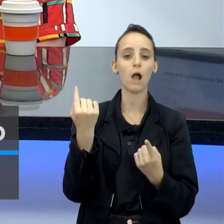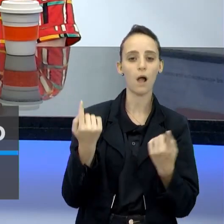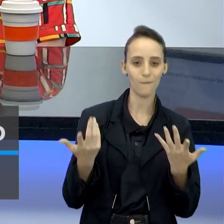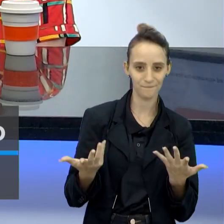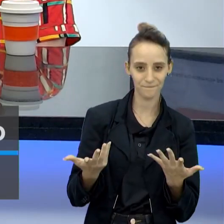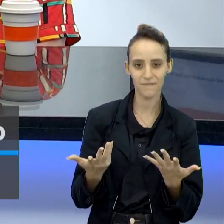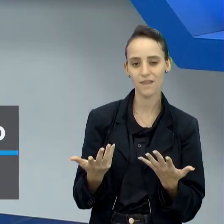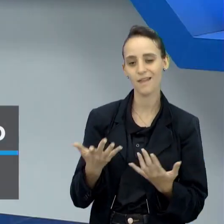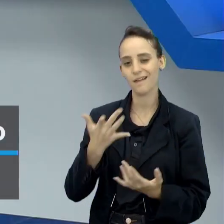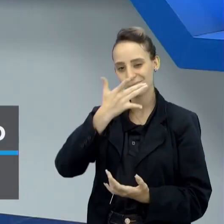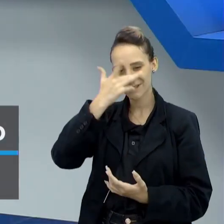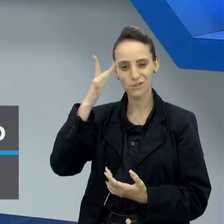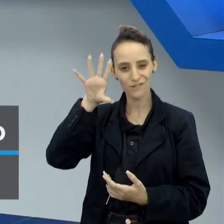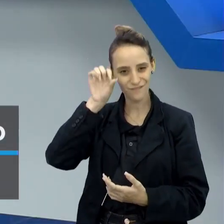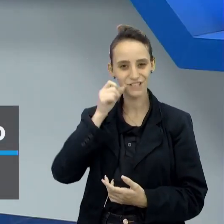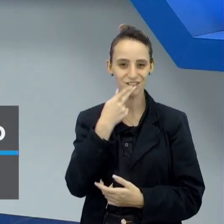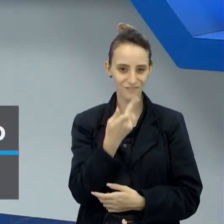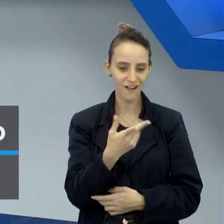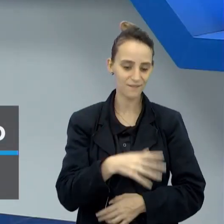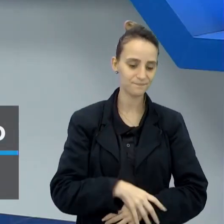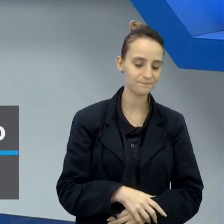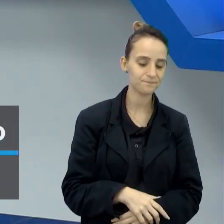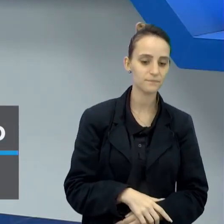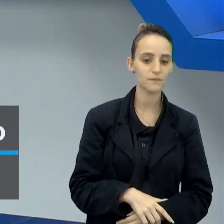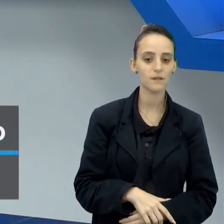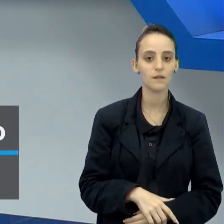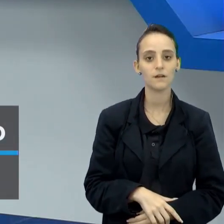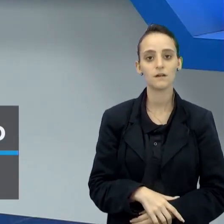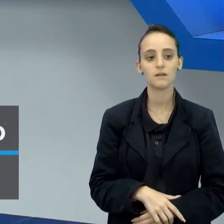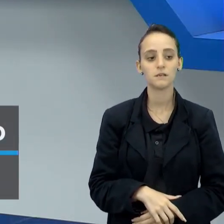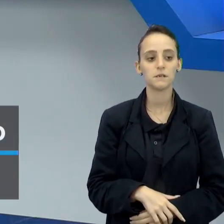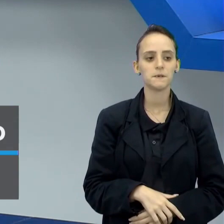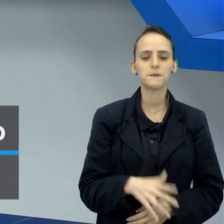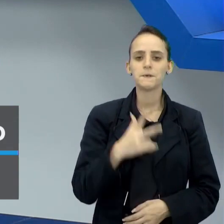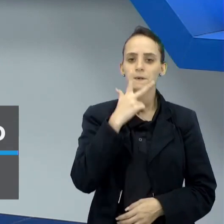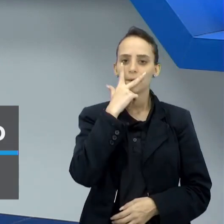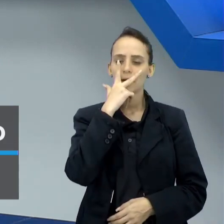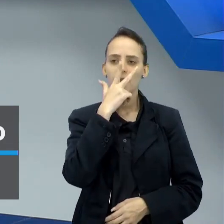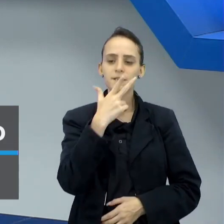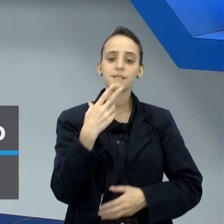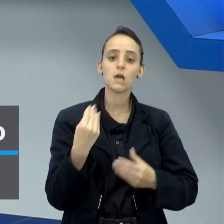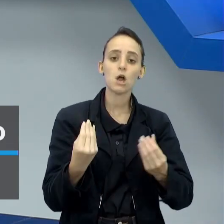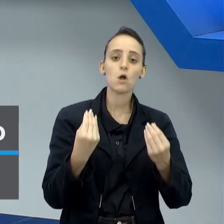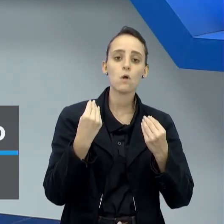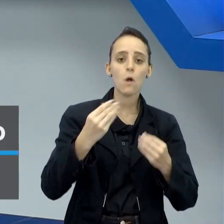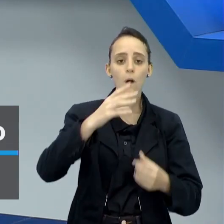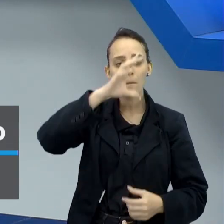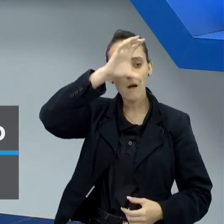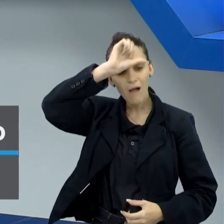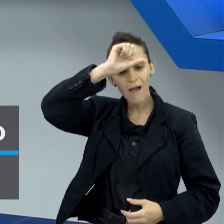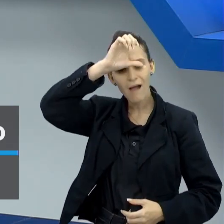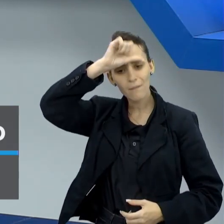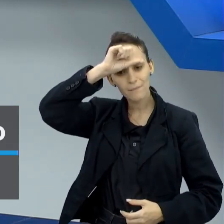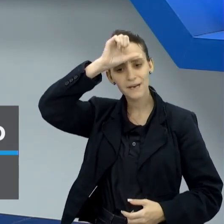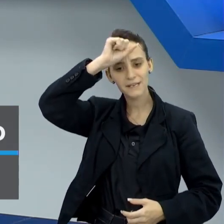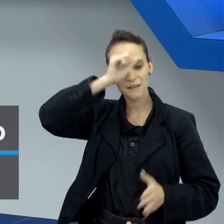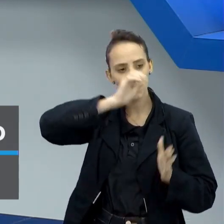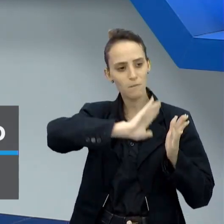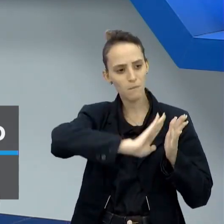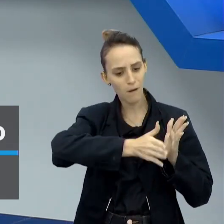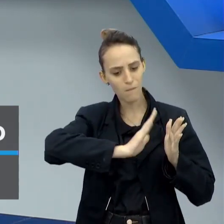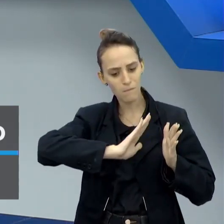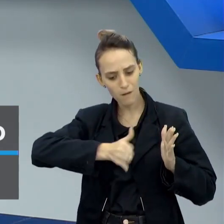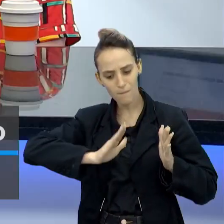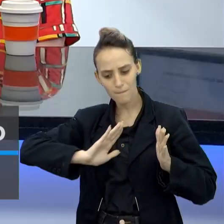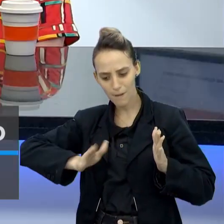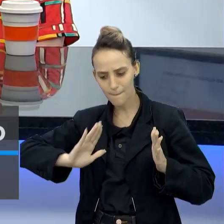quanto plural, quão diverso e o quanto que nós podemos aprender com esse processo de